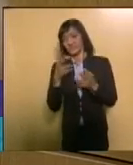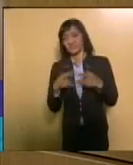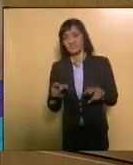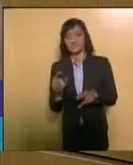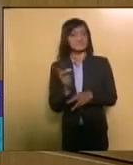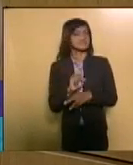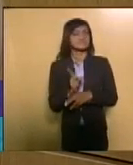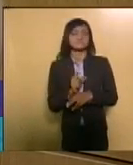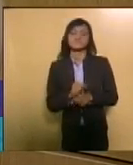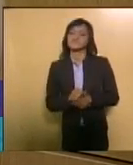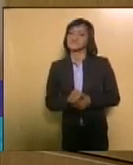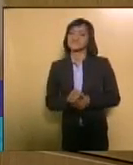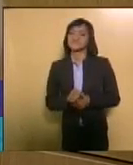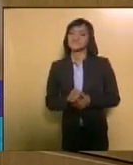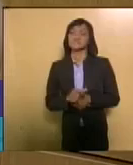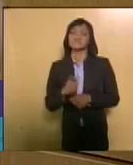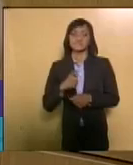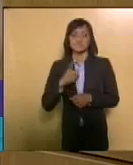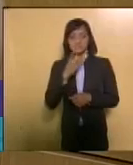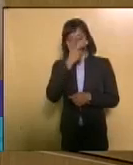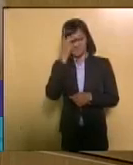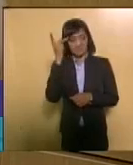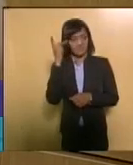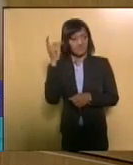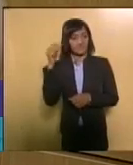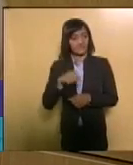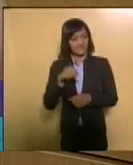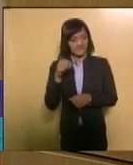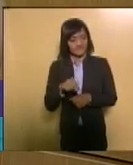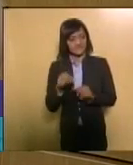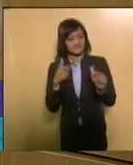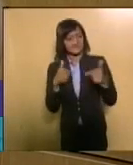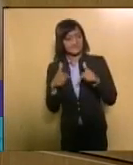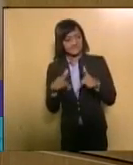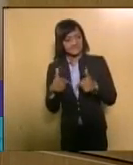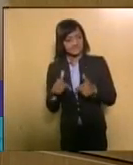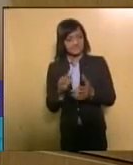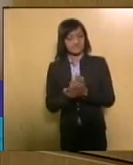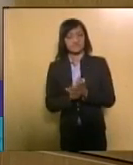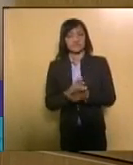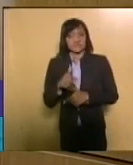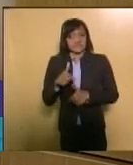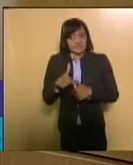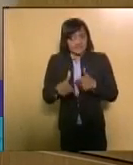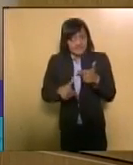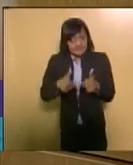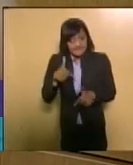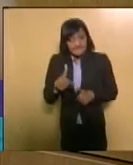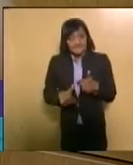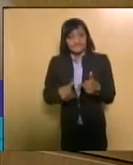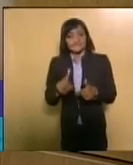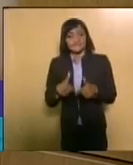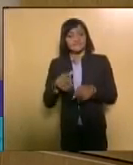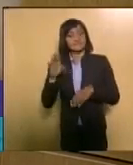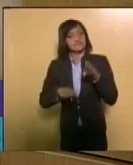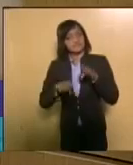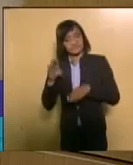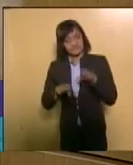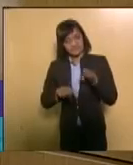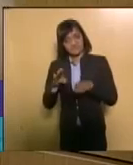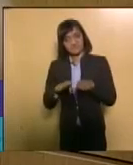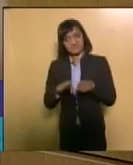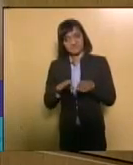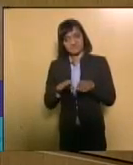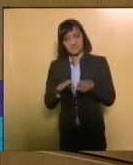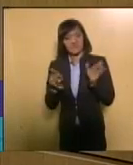longe disso a tem muita gente aqui que trabalha na administração pública e trabalha muito e muitas vezes estuda com seus